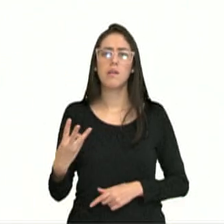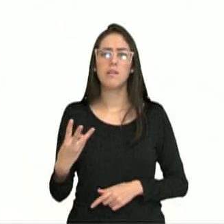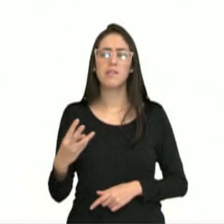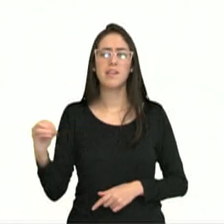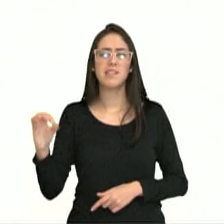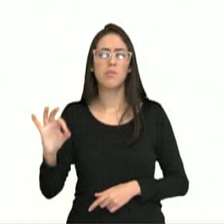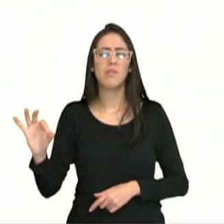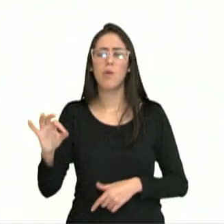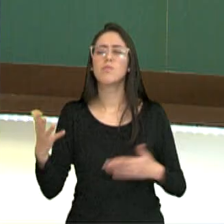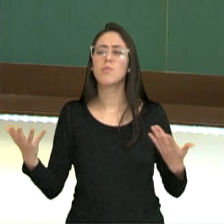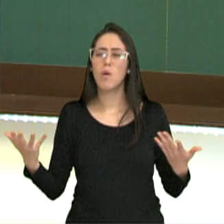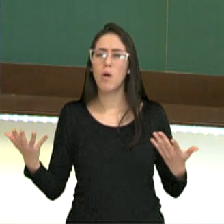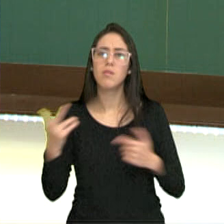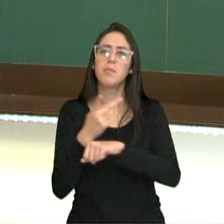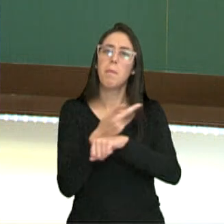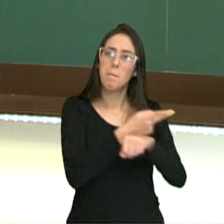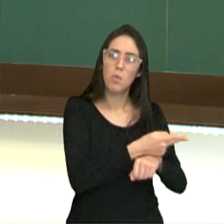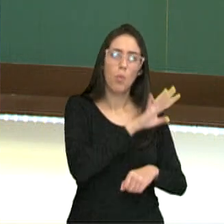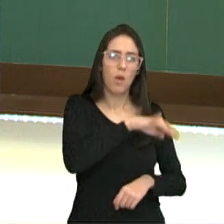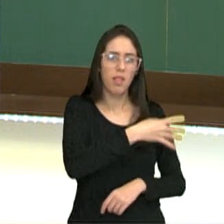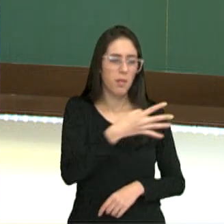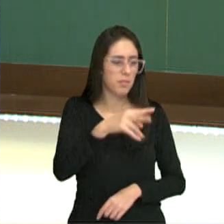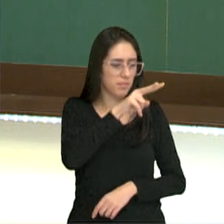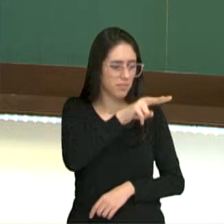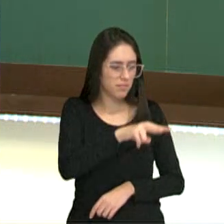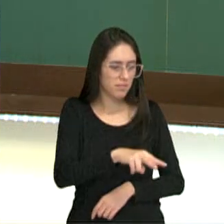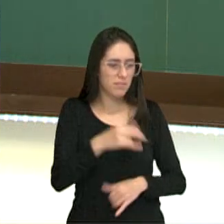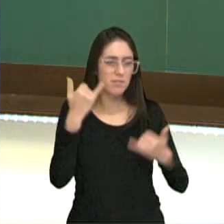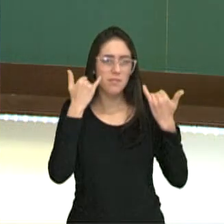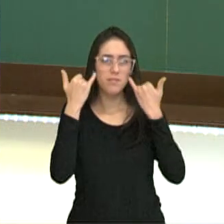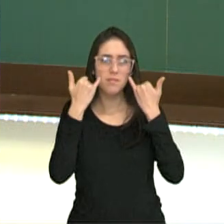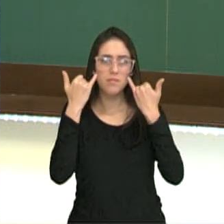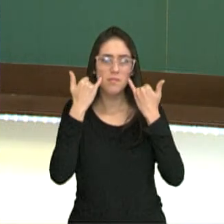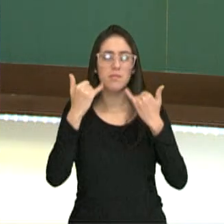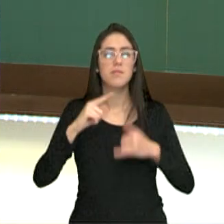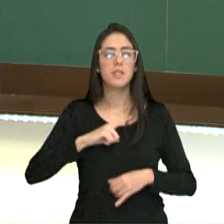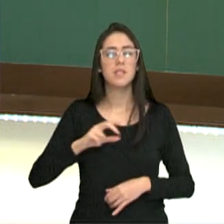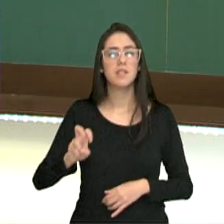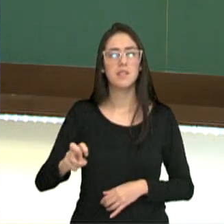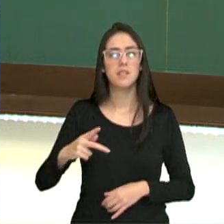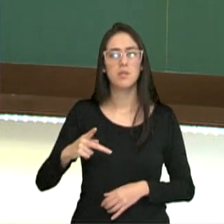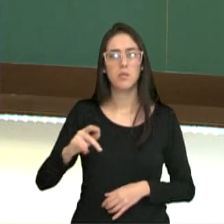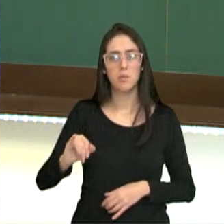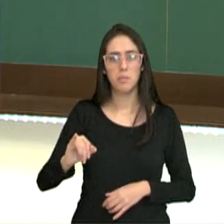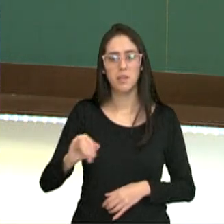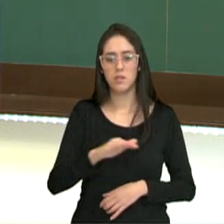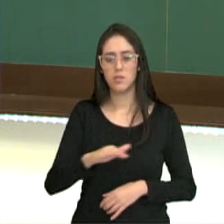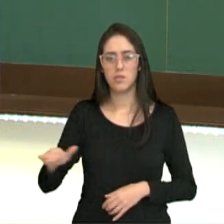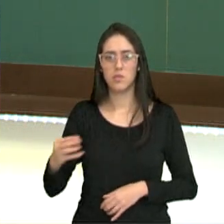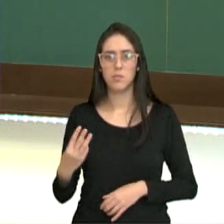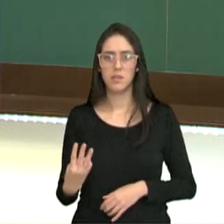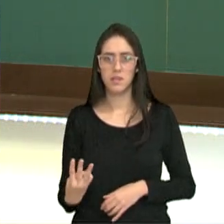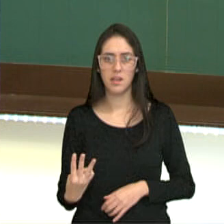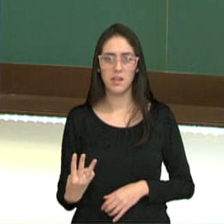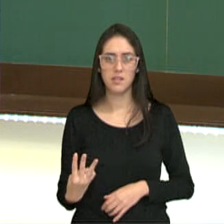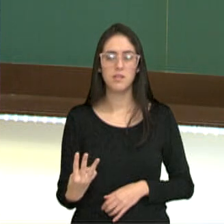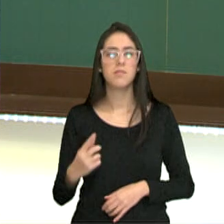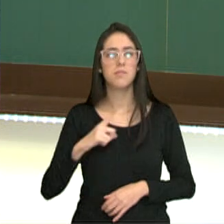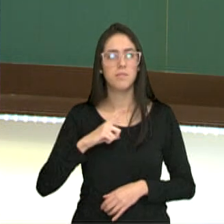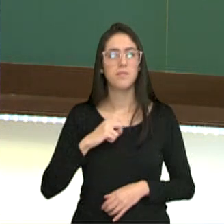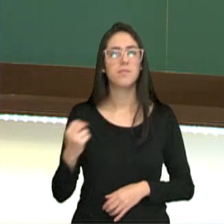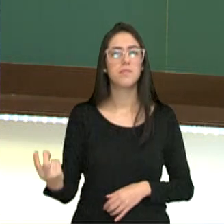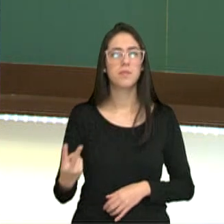300 graus? Então, eu vou lá, em radianos ele vale 5π sobre 3 e no valor